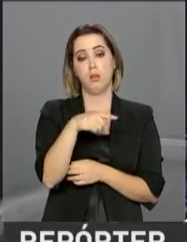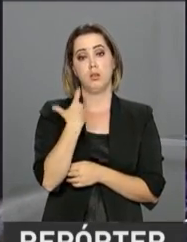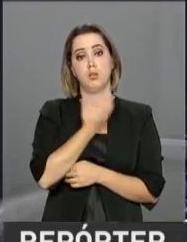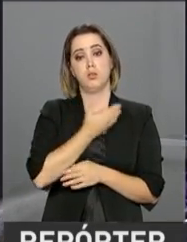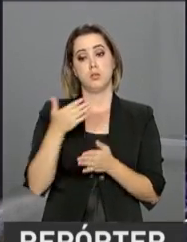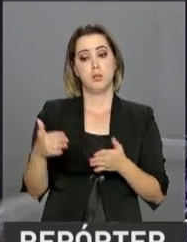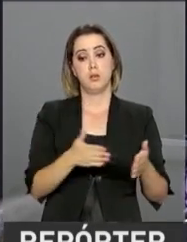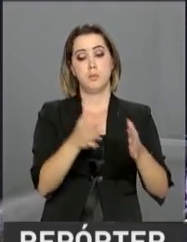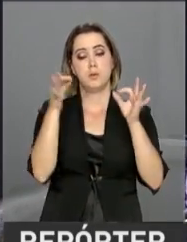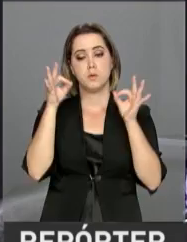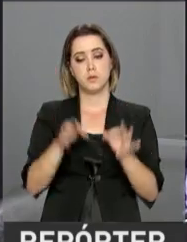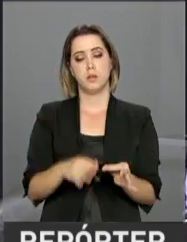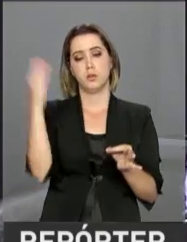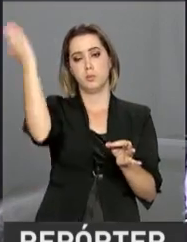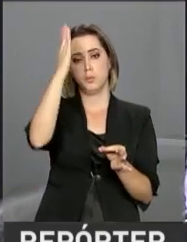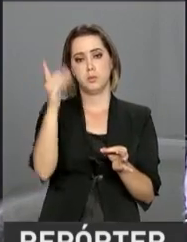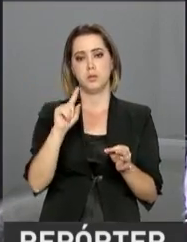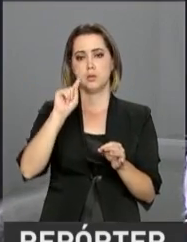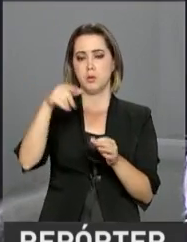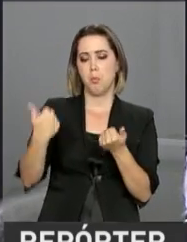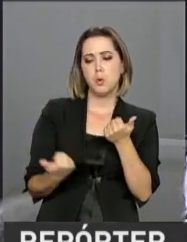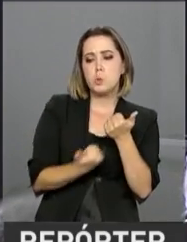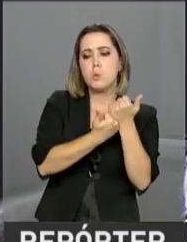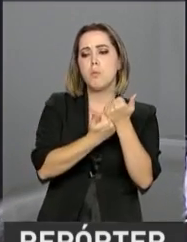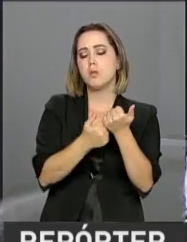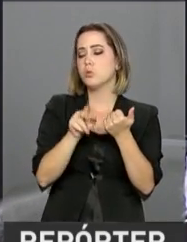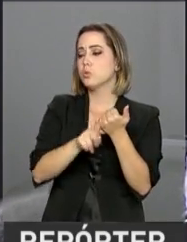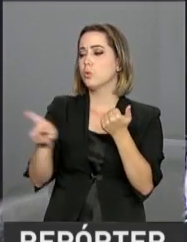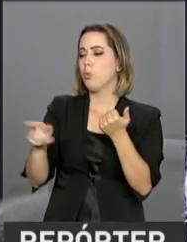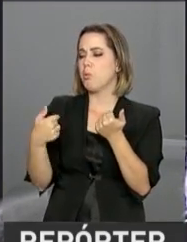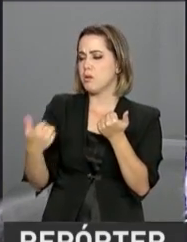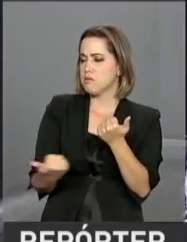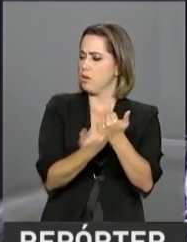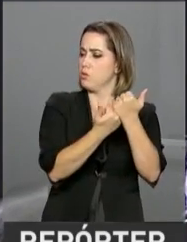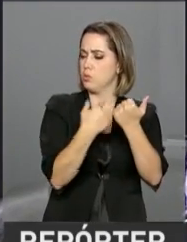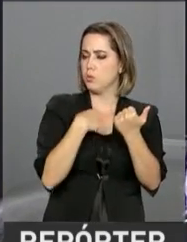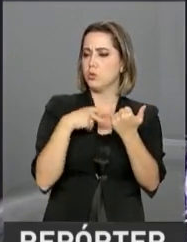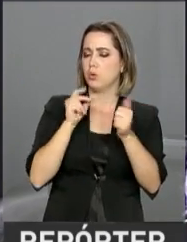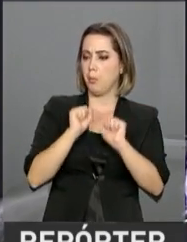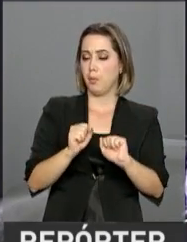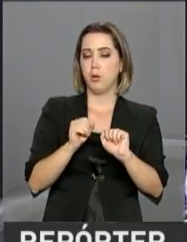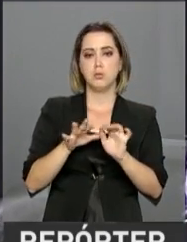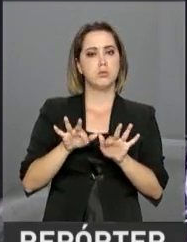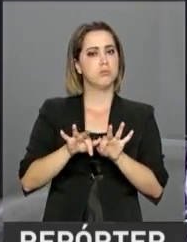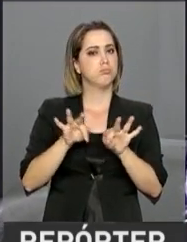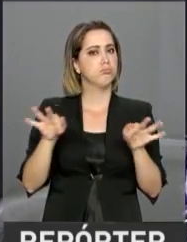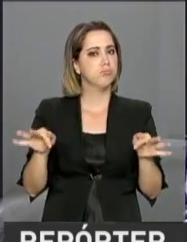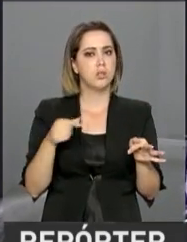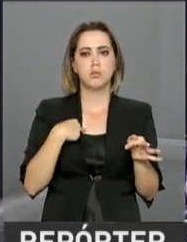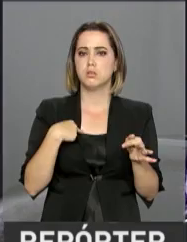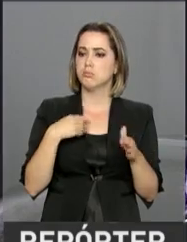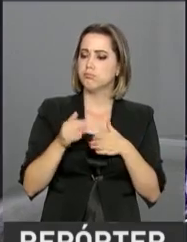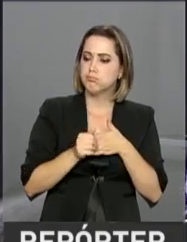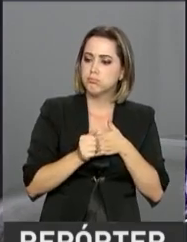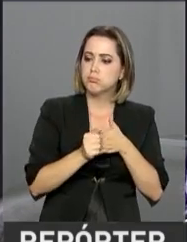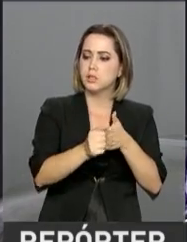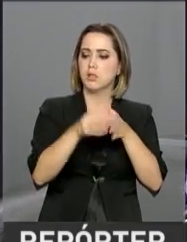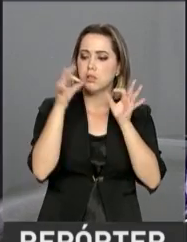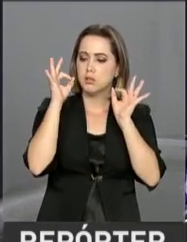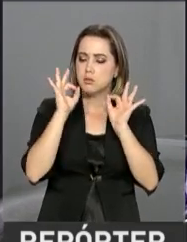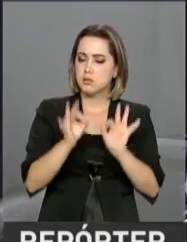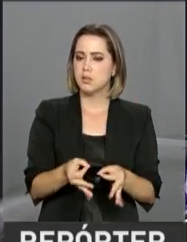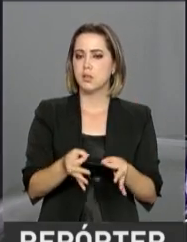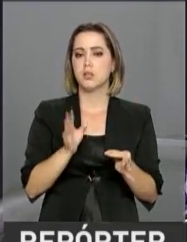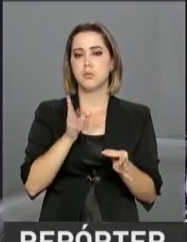o país nos trilhos para que quem venha depois possa simplesmente conduzir a locomotiva mas com os trilhos